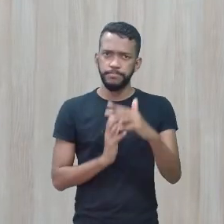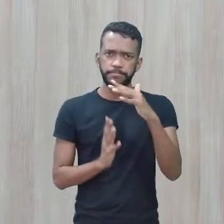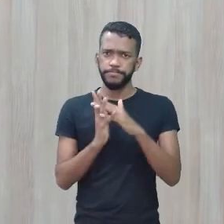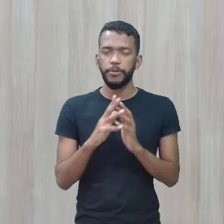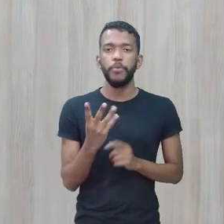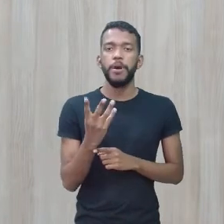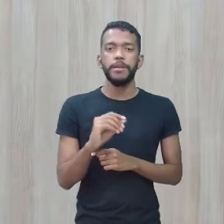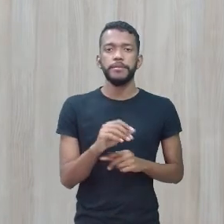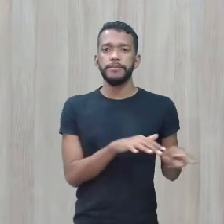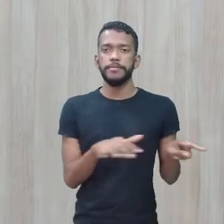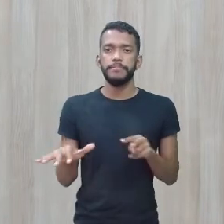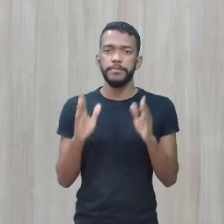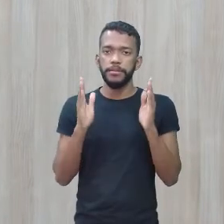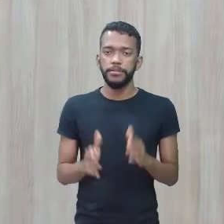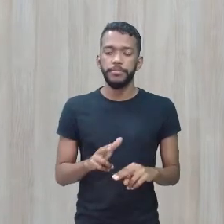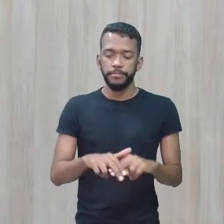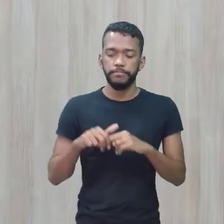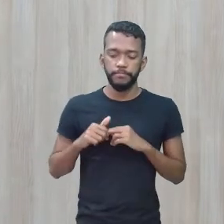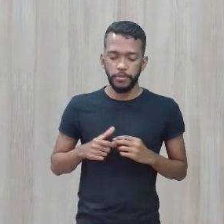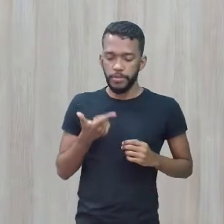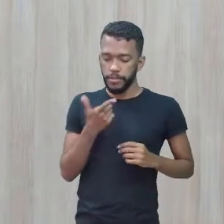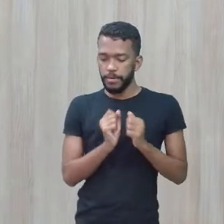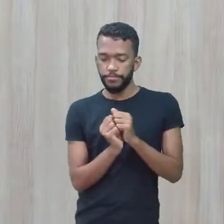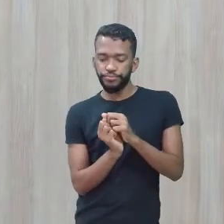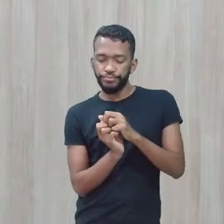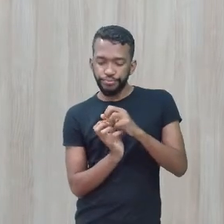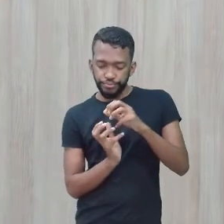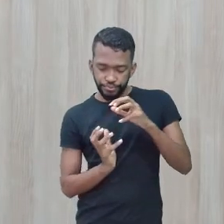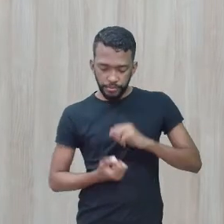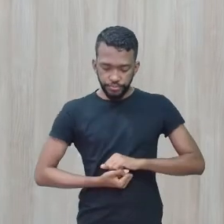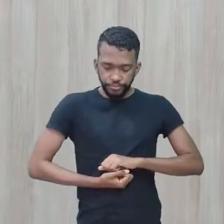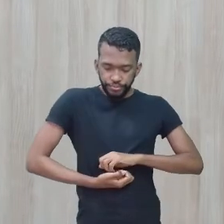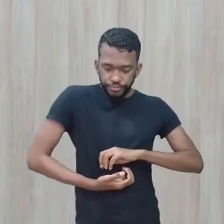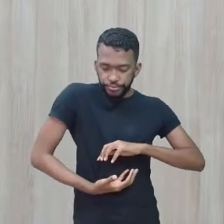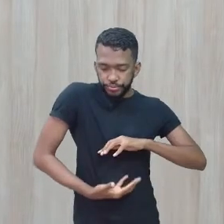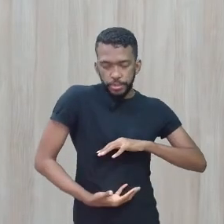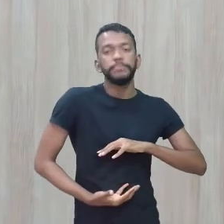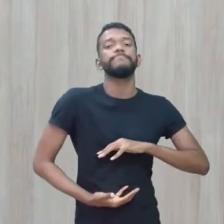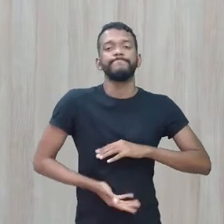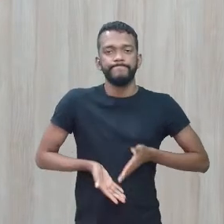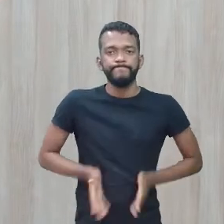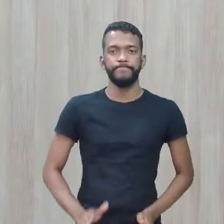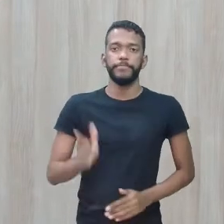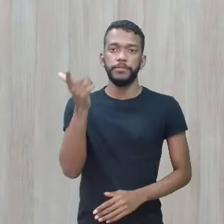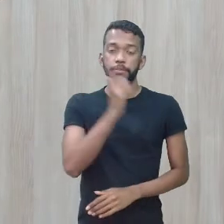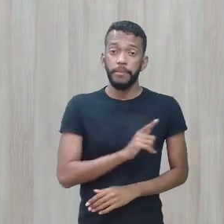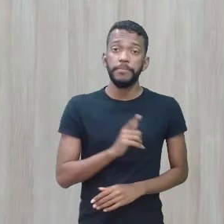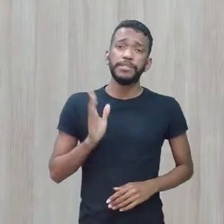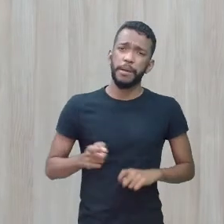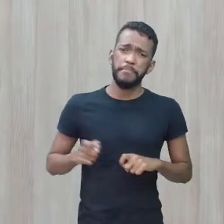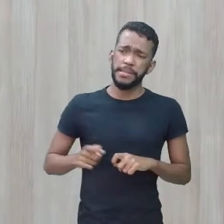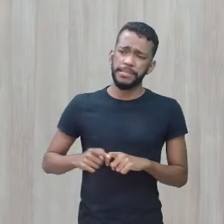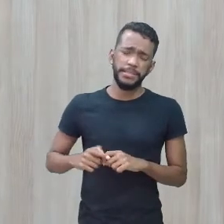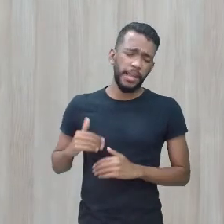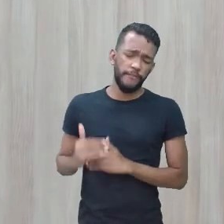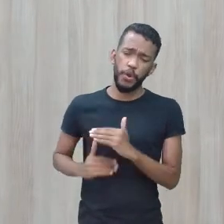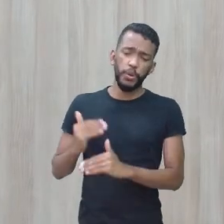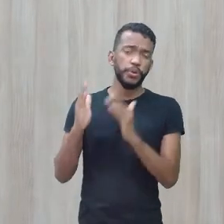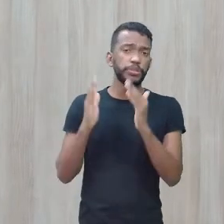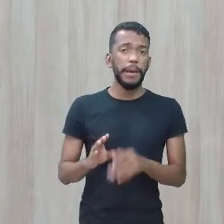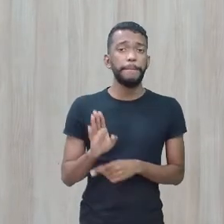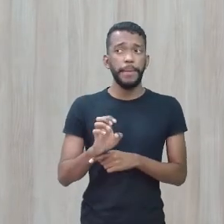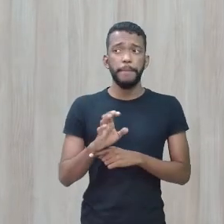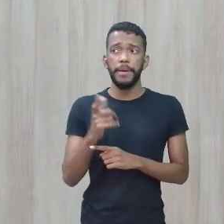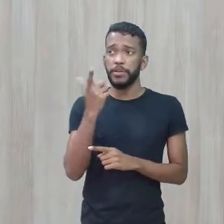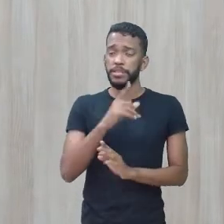40 semanas até o nascimento. Hoje a medicina já evoluiu muito, o bebê às vezes